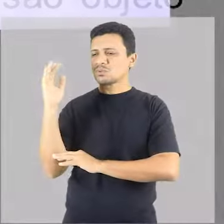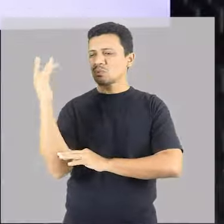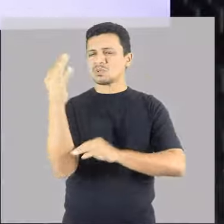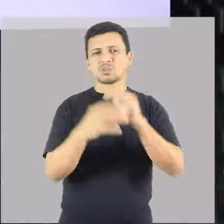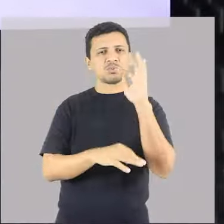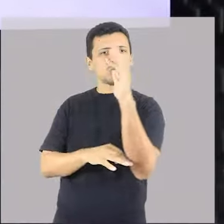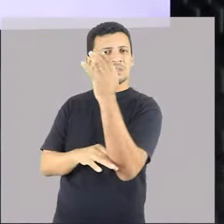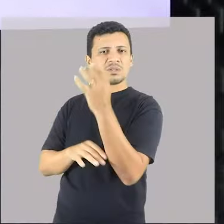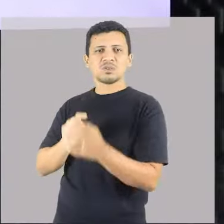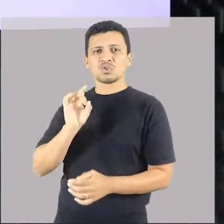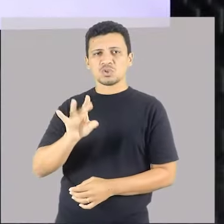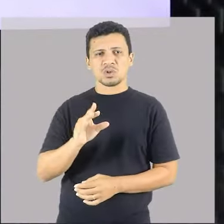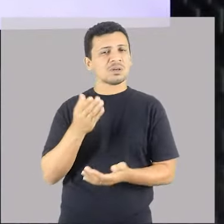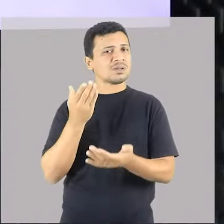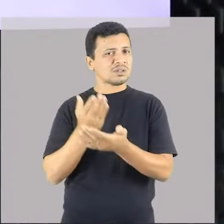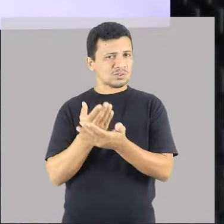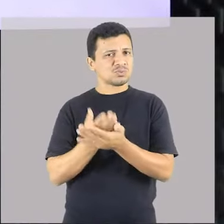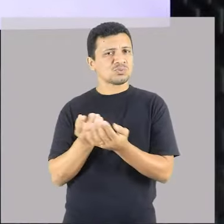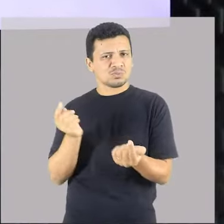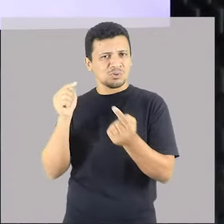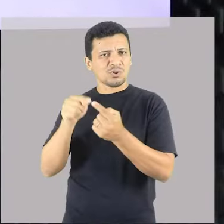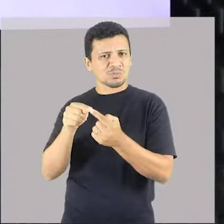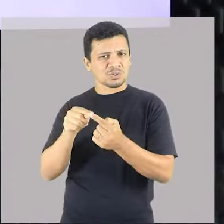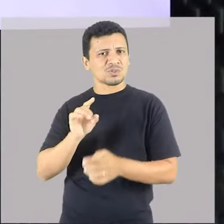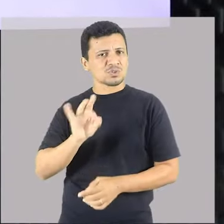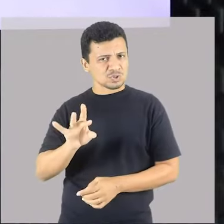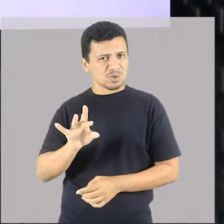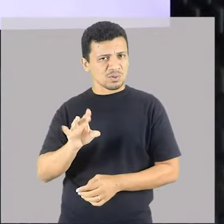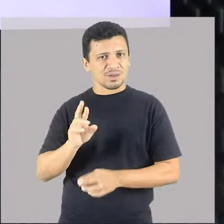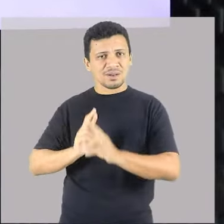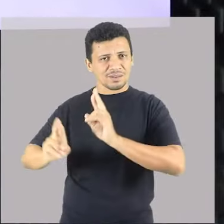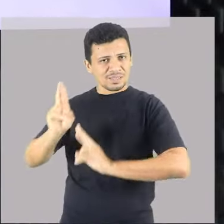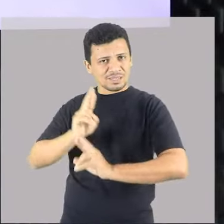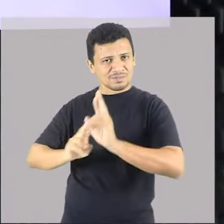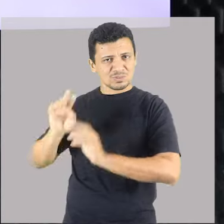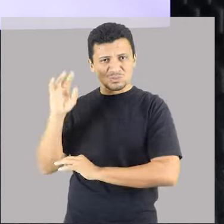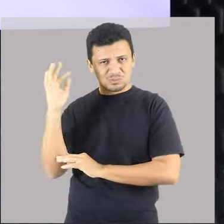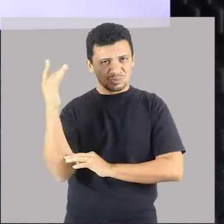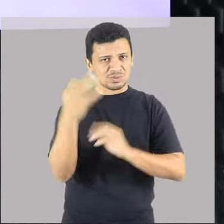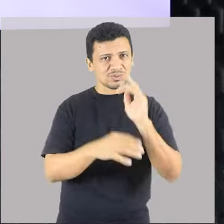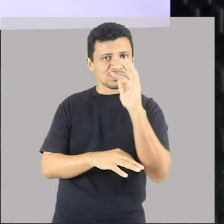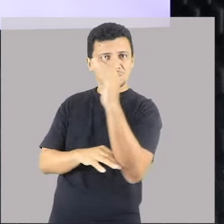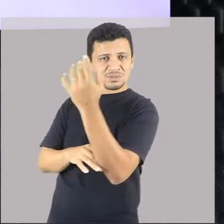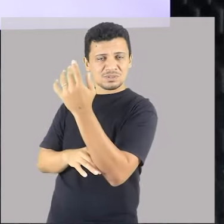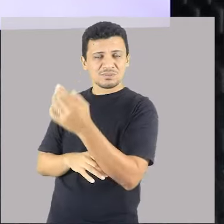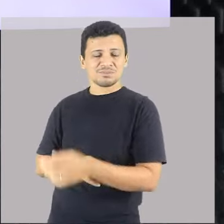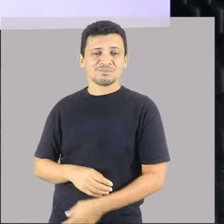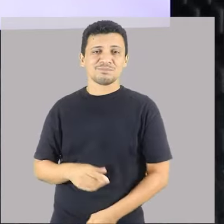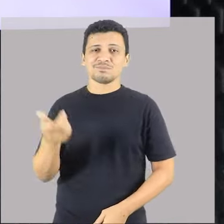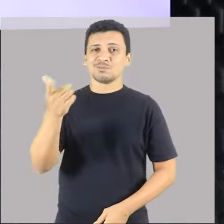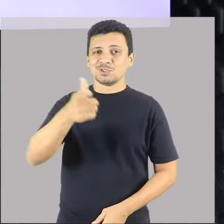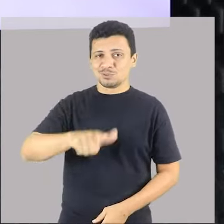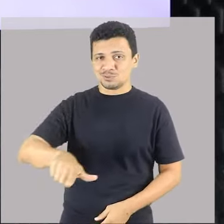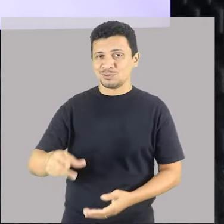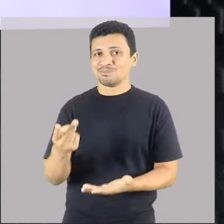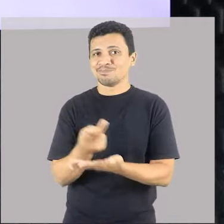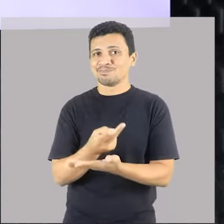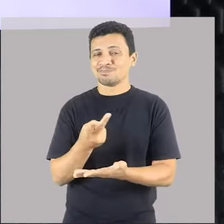essas relações são objeto de estudo ou seja apenas a as relações da natureza são objeto de estudo espaço geográfico novamente errado